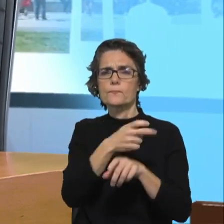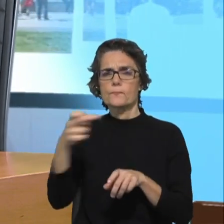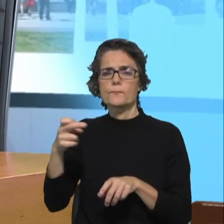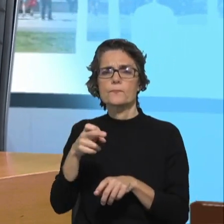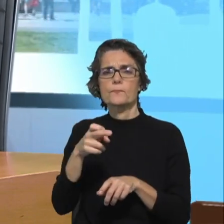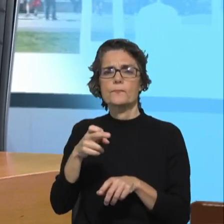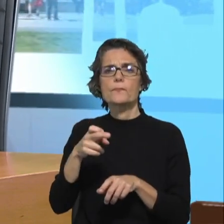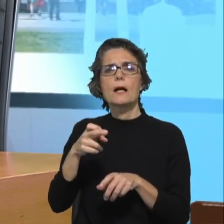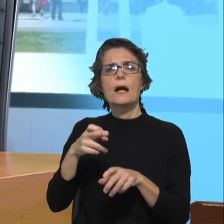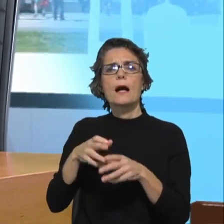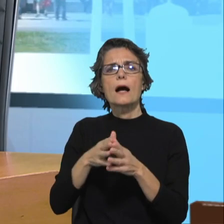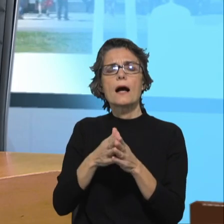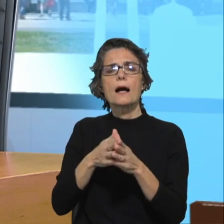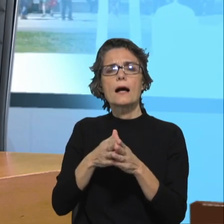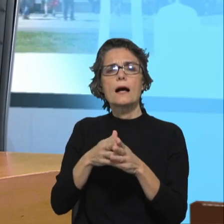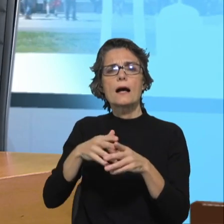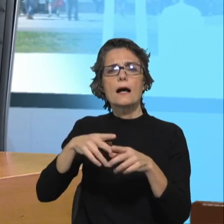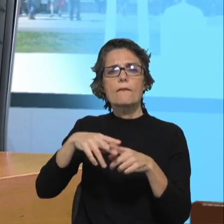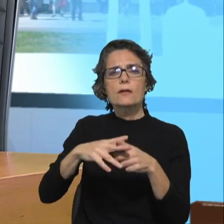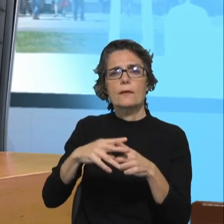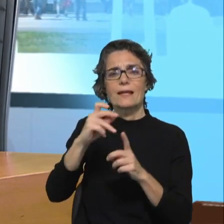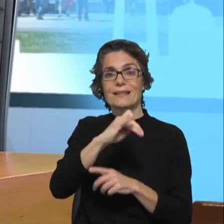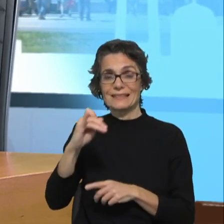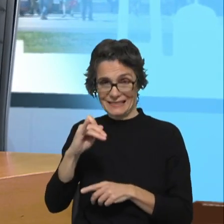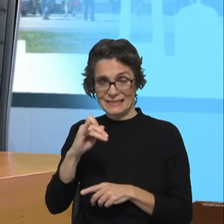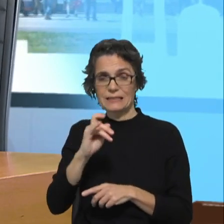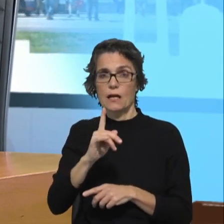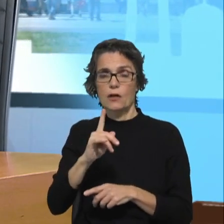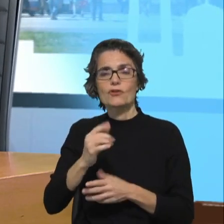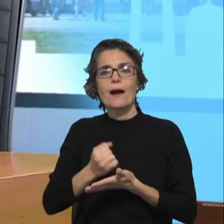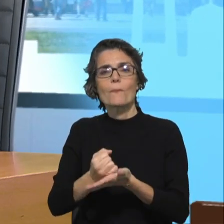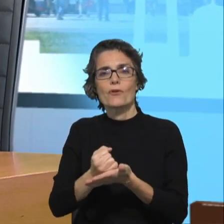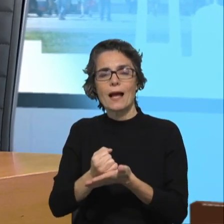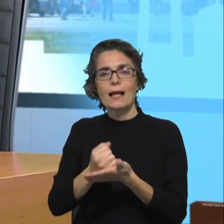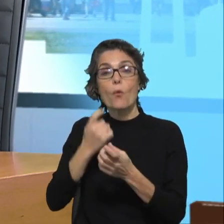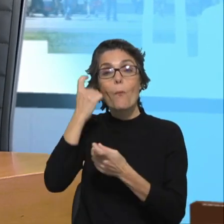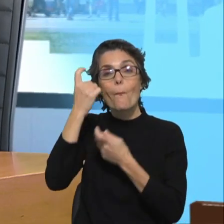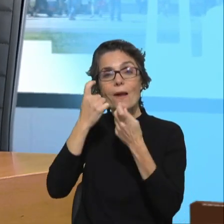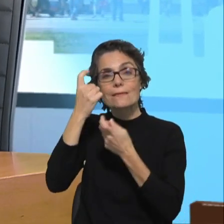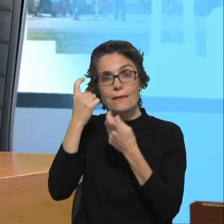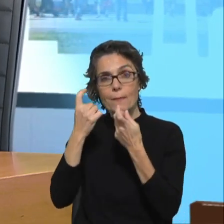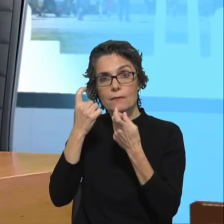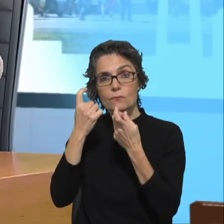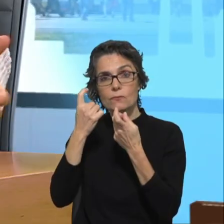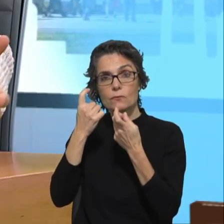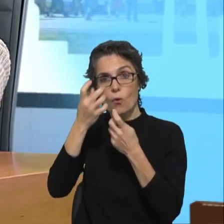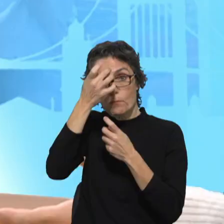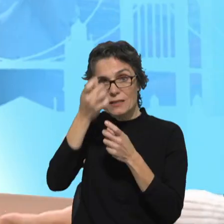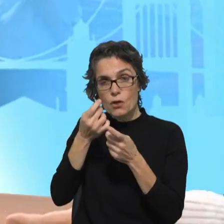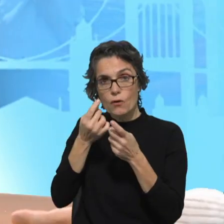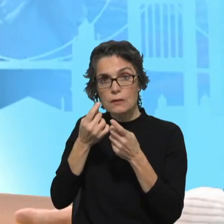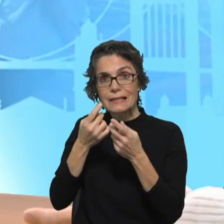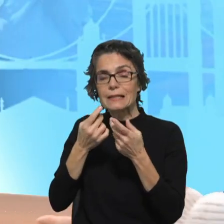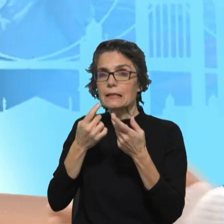visar, sobretudo, a promoção do pensamento crítico. Estas 2 últimas palavras acho que são fundamentais. Pensamento crítico Sim. É